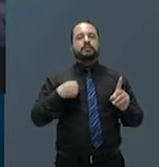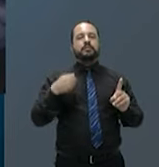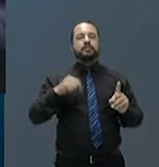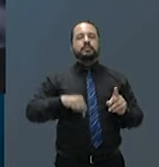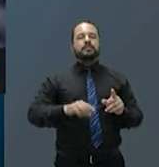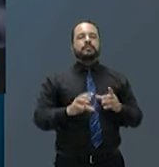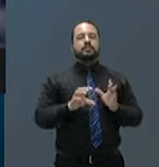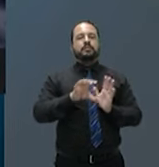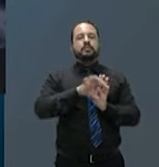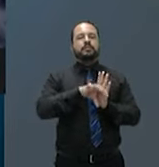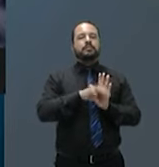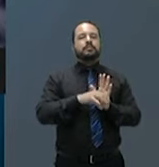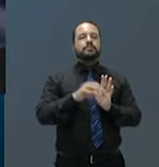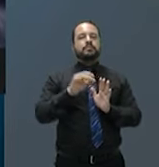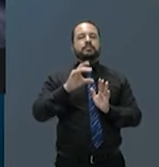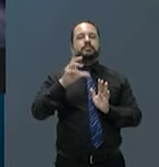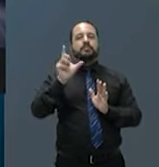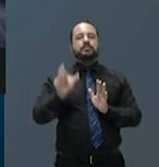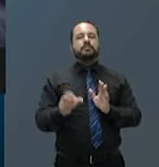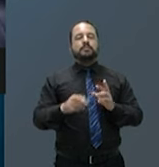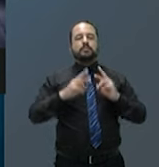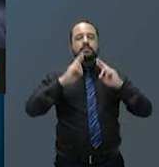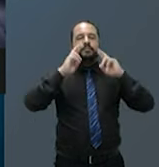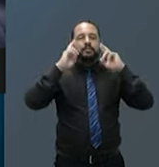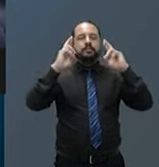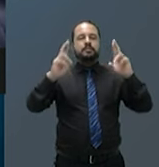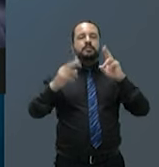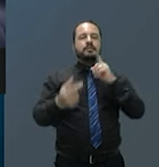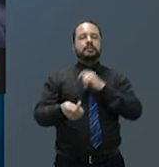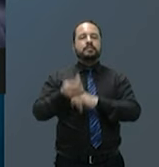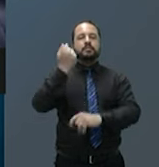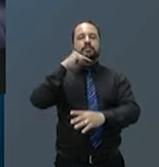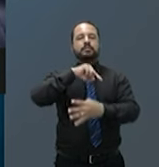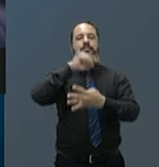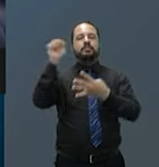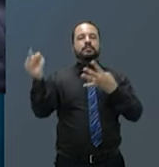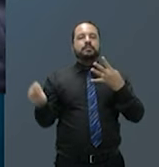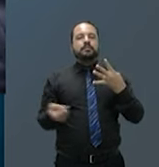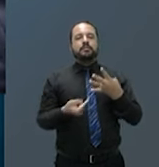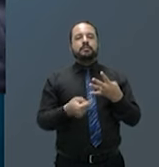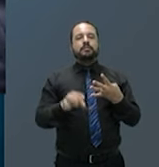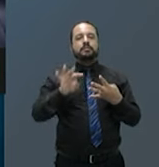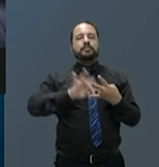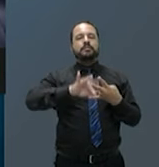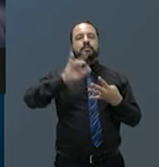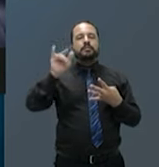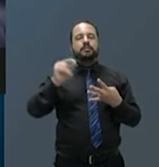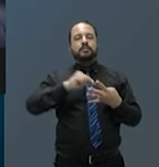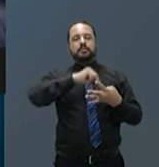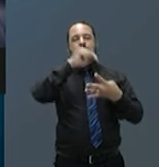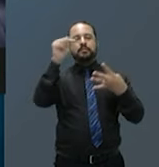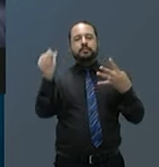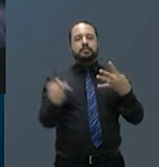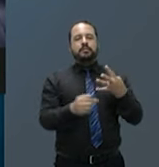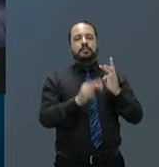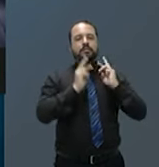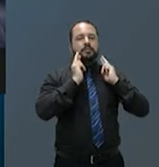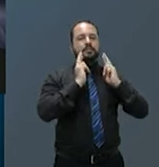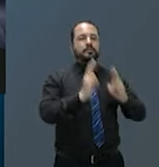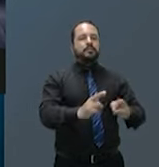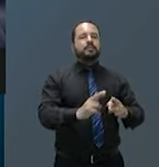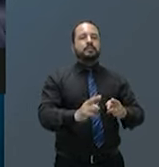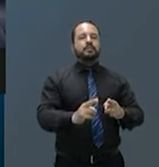Processo Civil, respeitar precedentes. O Superior Tribunal de Justiça há que ser farol disso. Nós não podemos sair por aí a